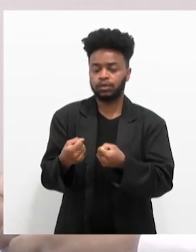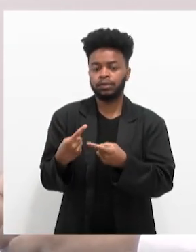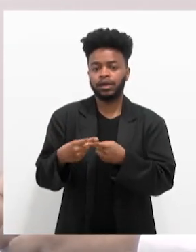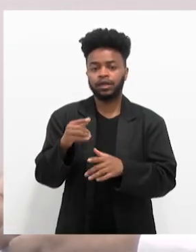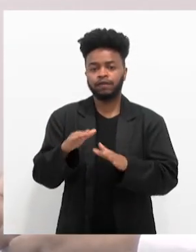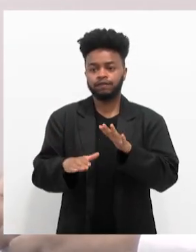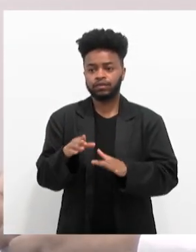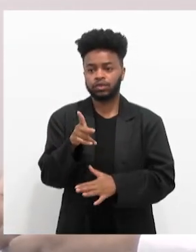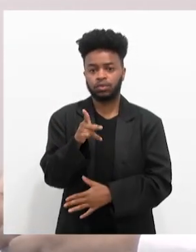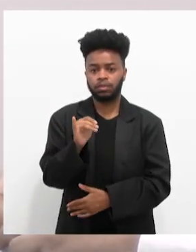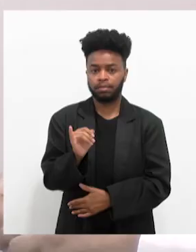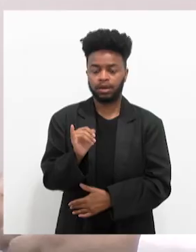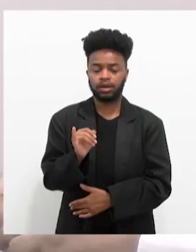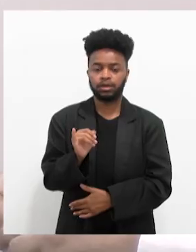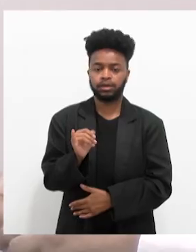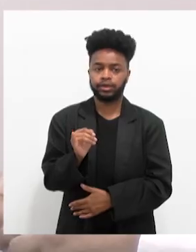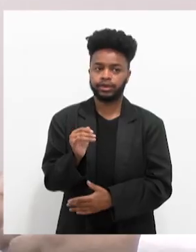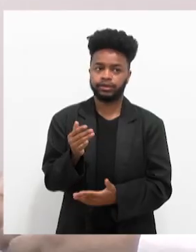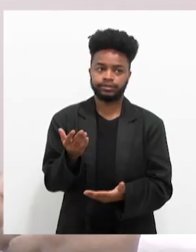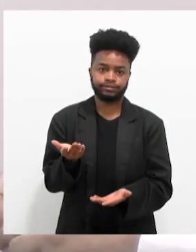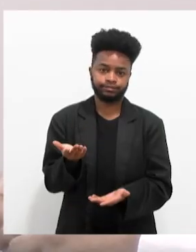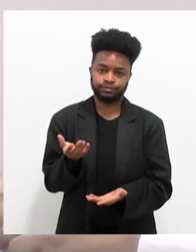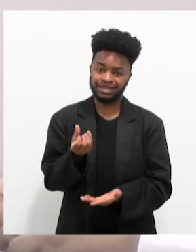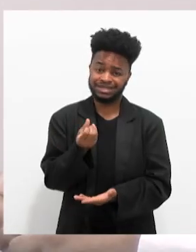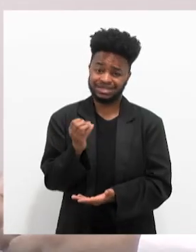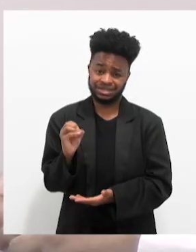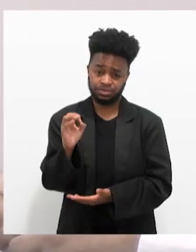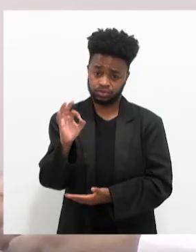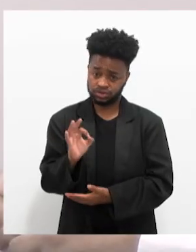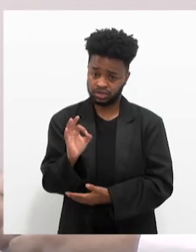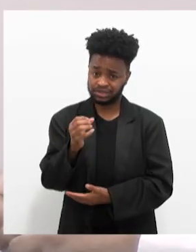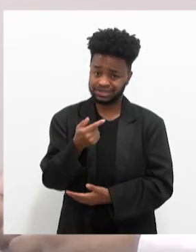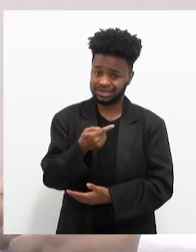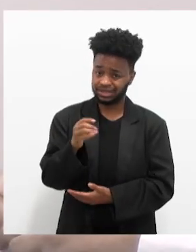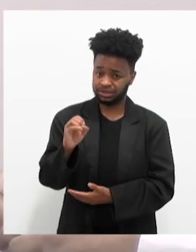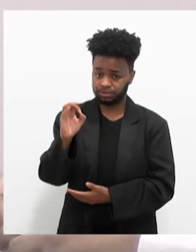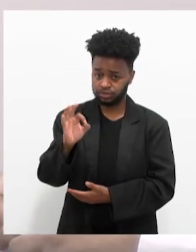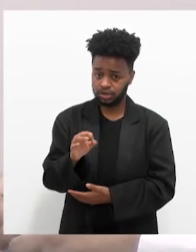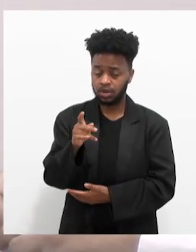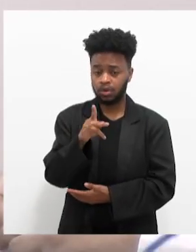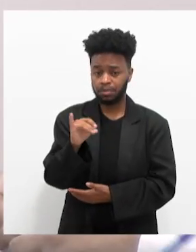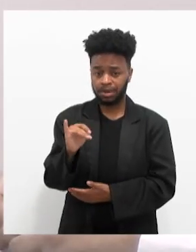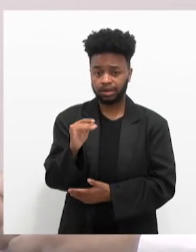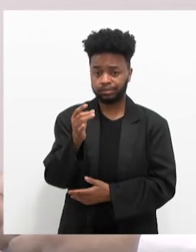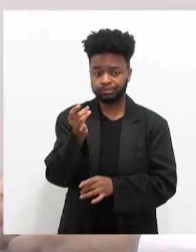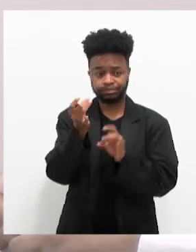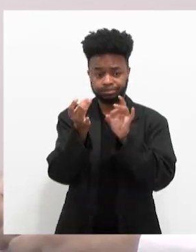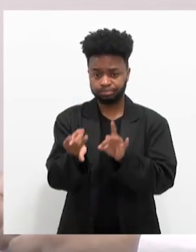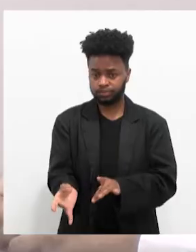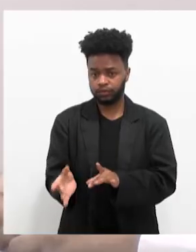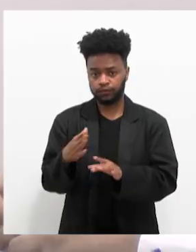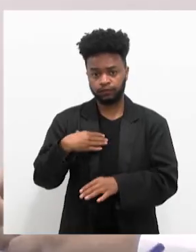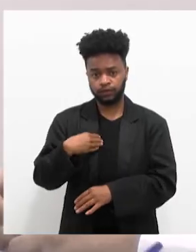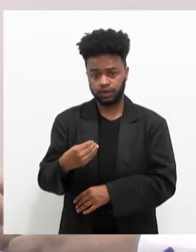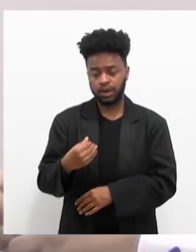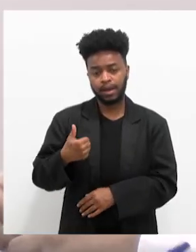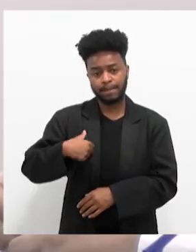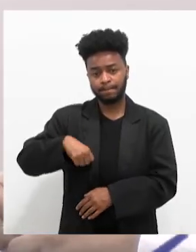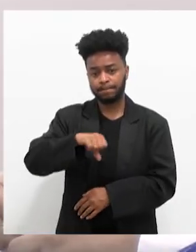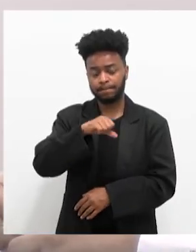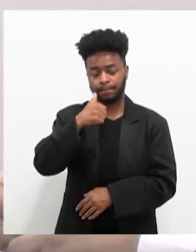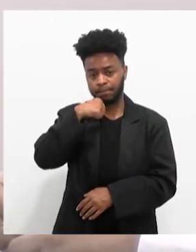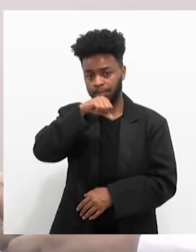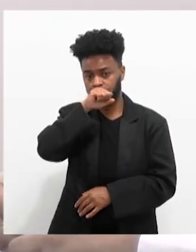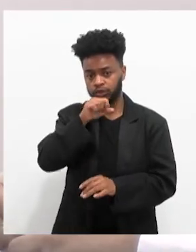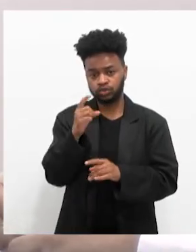pai, em 60%, 70% dos casos, o pai abandona os seus filhos, a mãe fica sozinha, não pode trabalhar porque